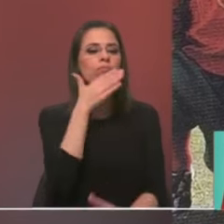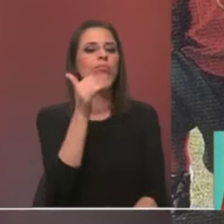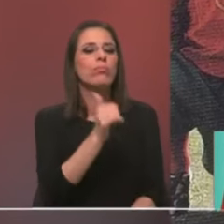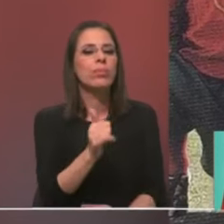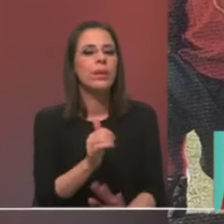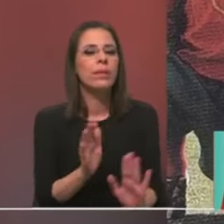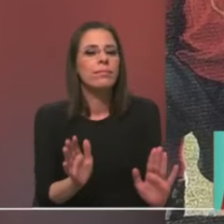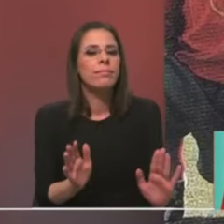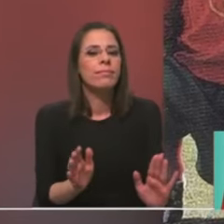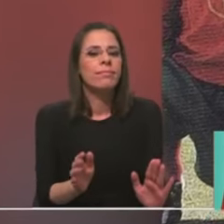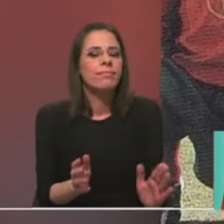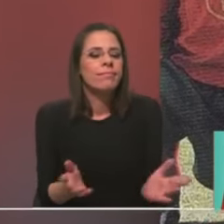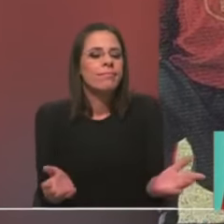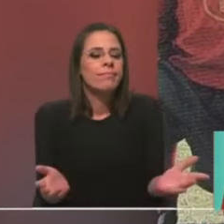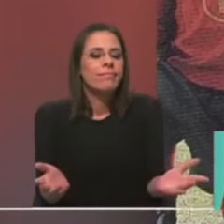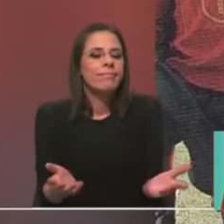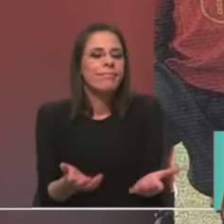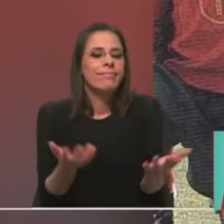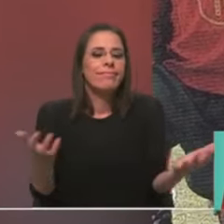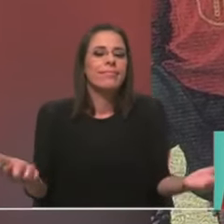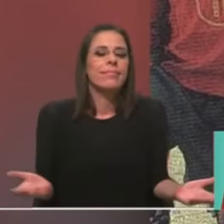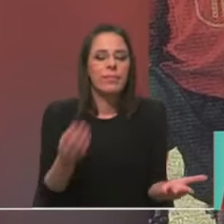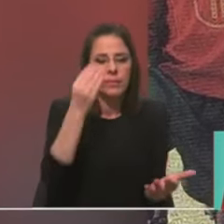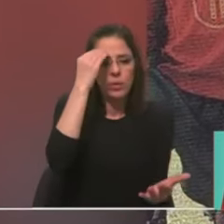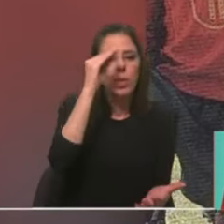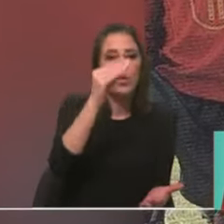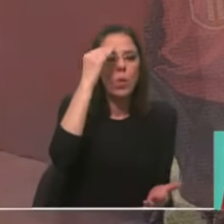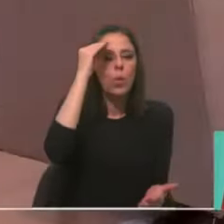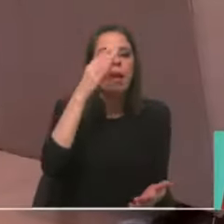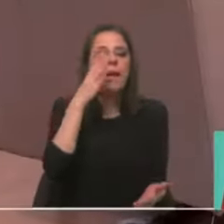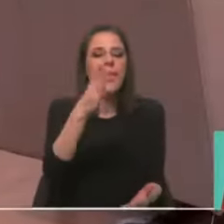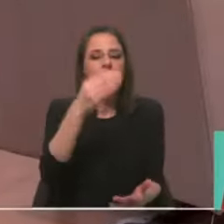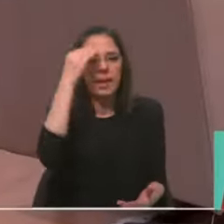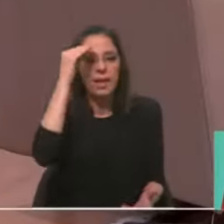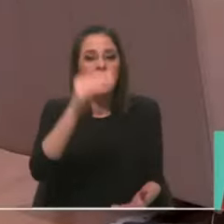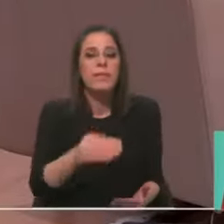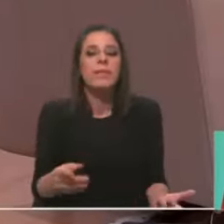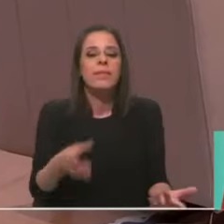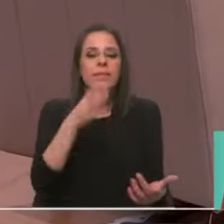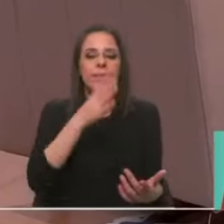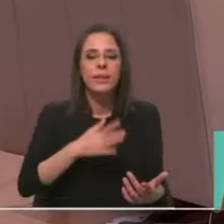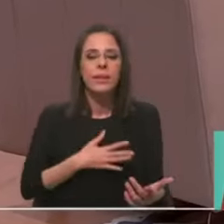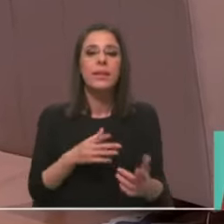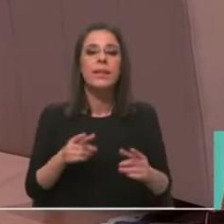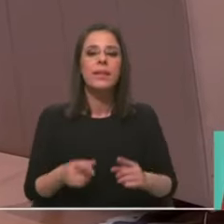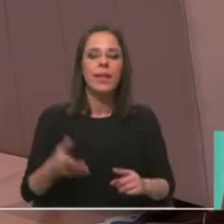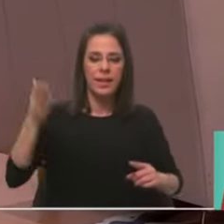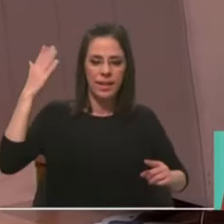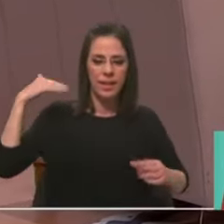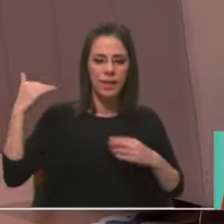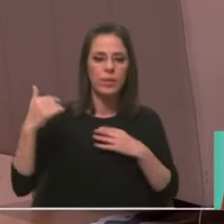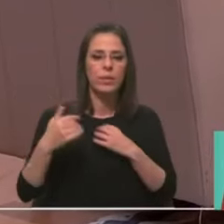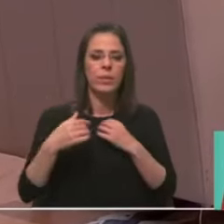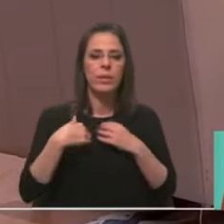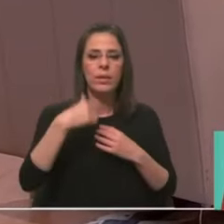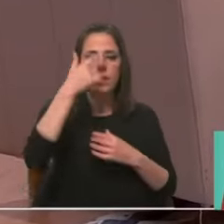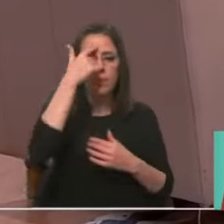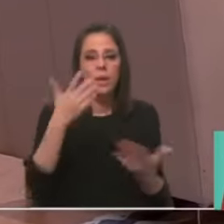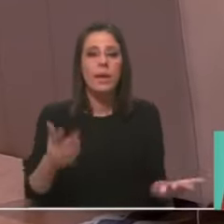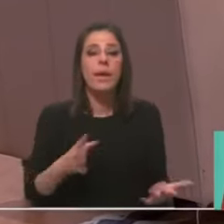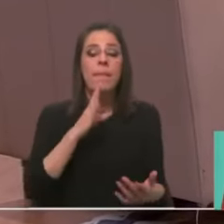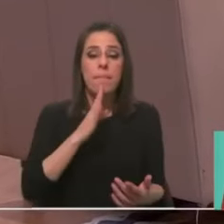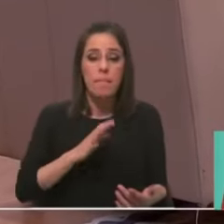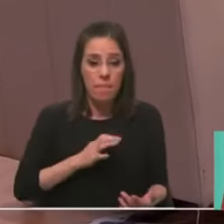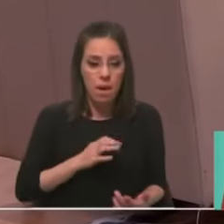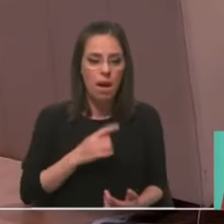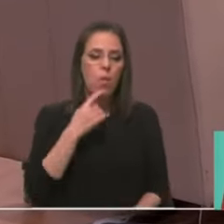mas... Mas que conselhos é que lhe davam? Quem é que lhe deu esses conselhos? As pessoas diziam, mas na altura eu pensei assim, a minha mãe